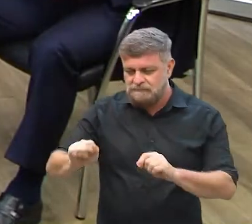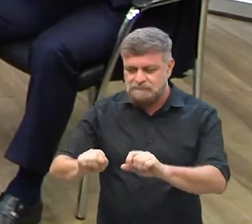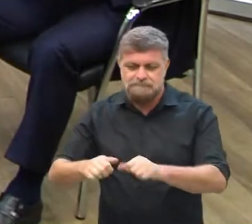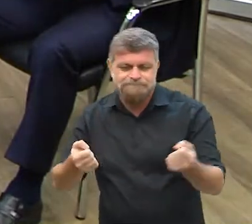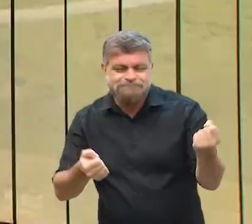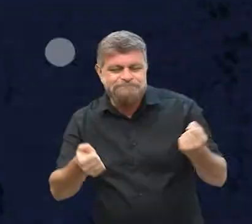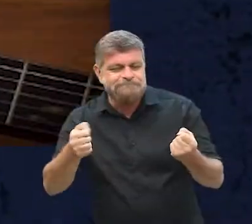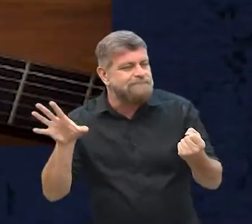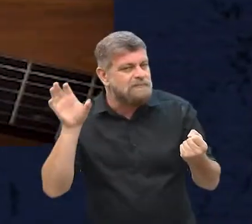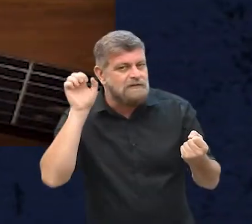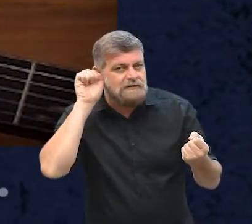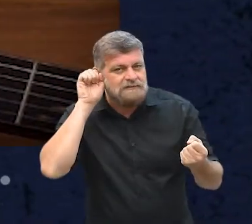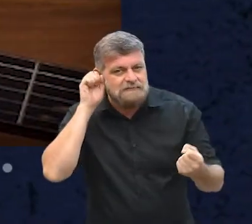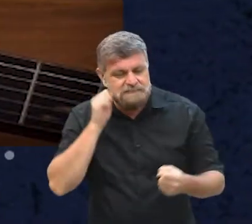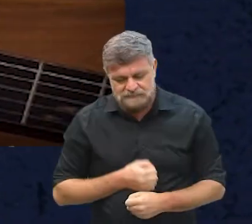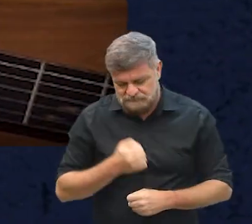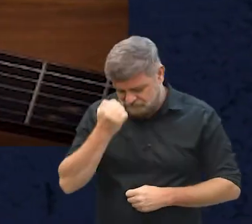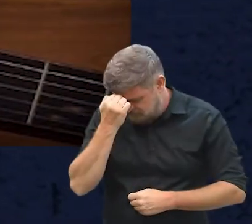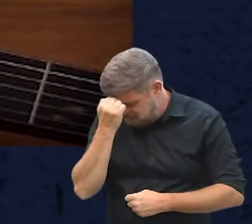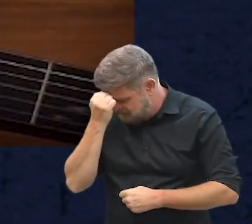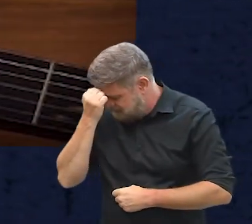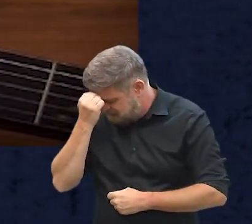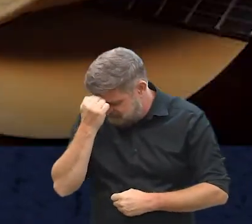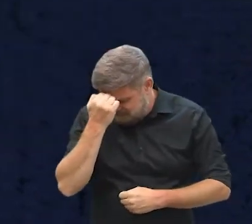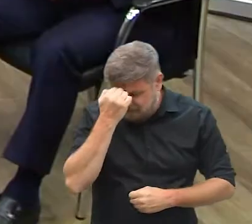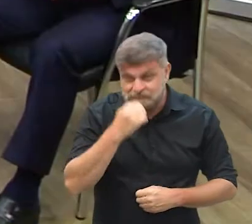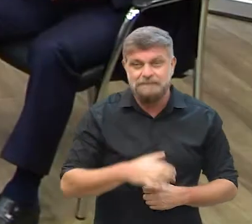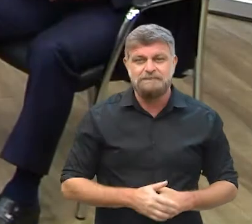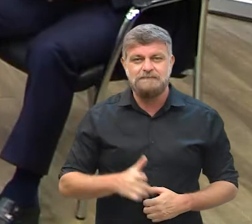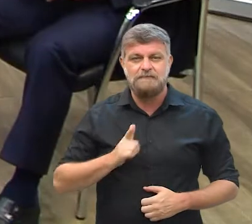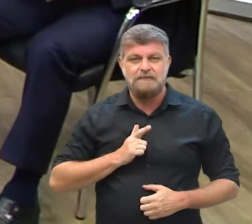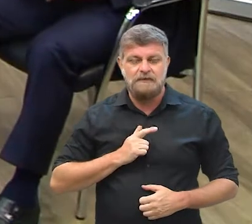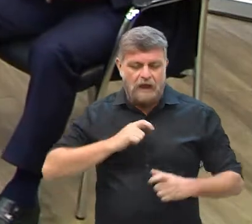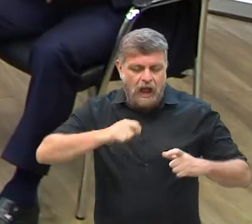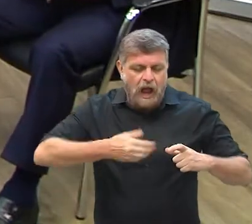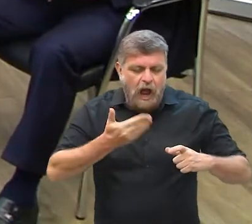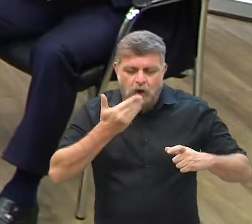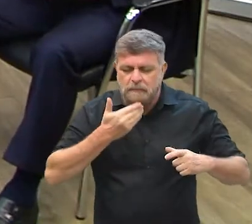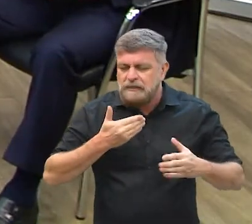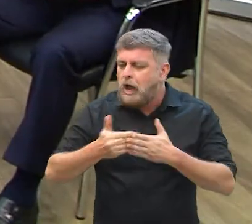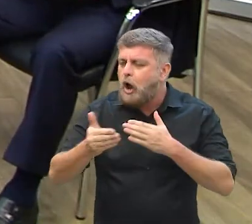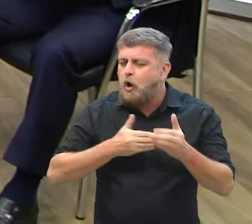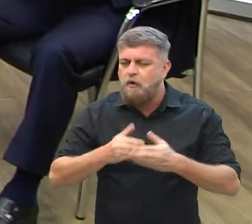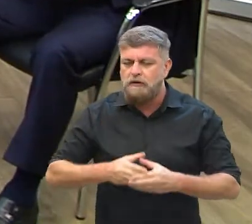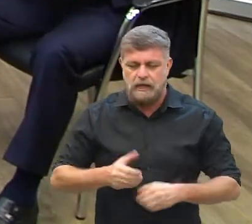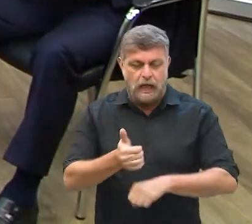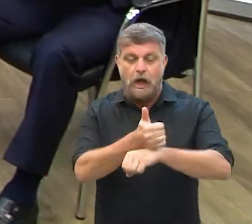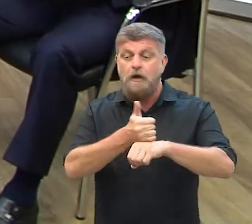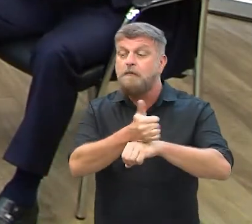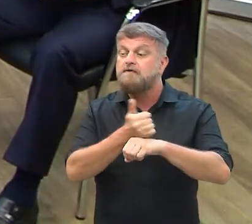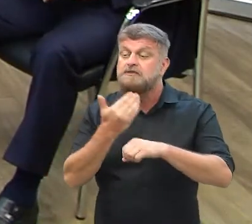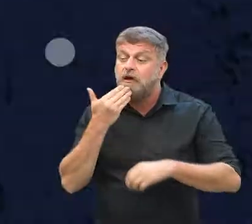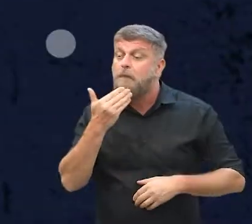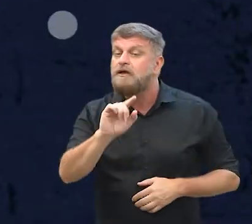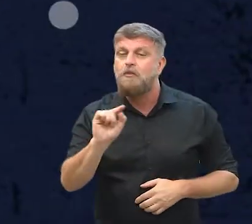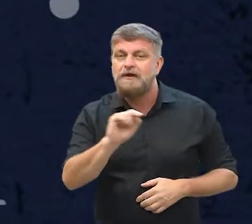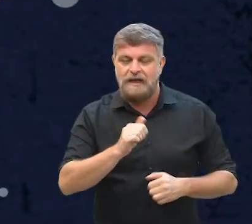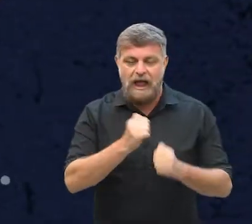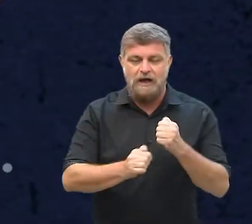E depois eu fui ver o Taquaral, porque no Taquaral a gente tinha que pegar 2 ônibus para chegar lá. Mais longe.